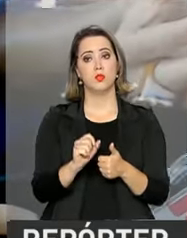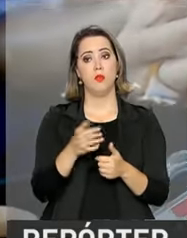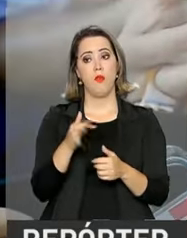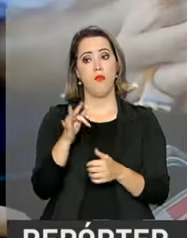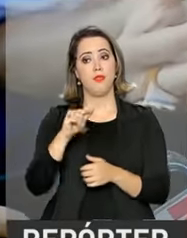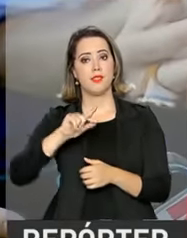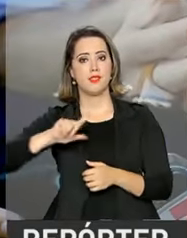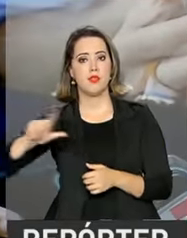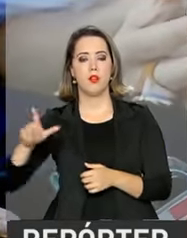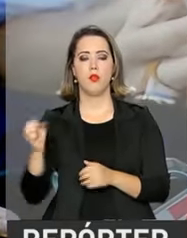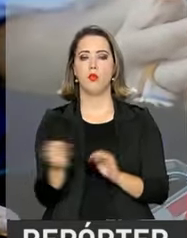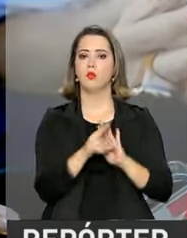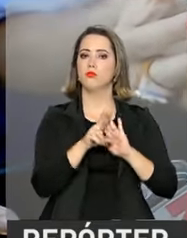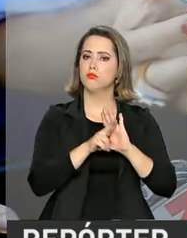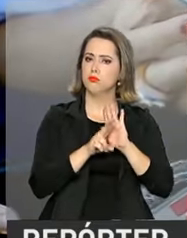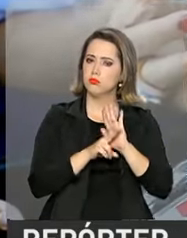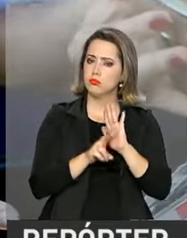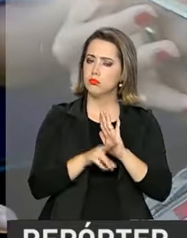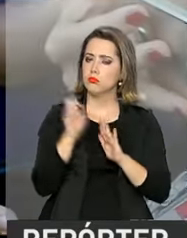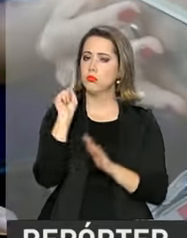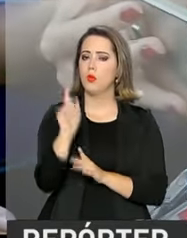da reforma